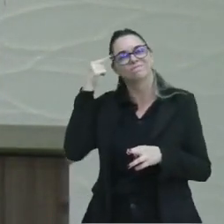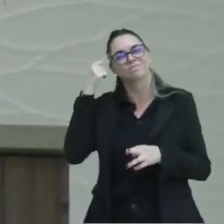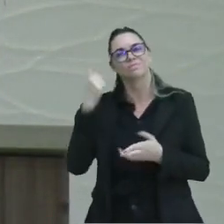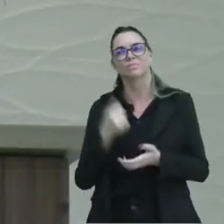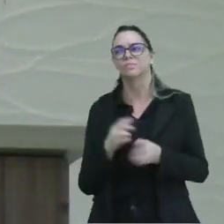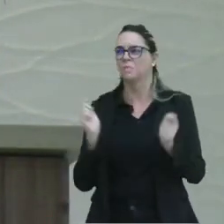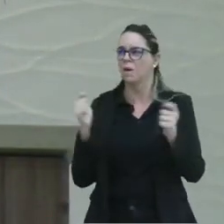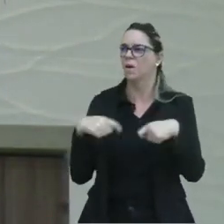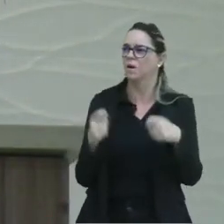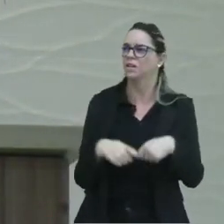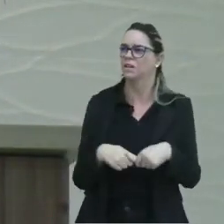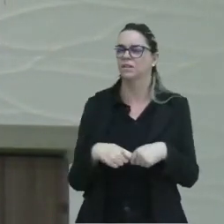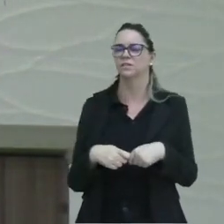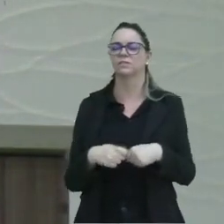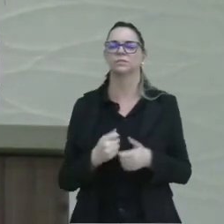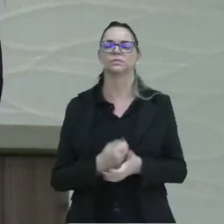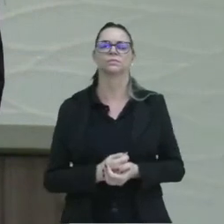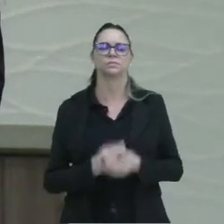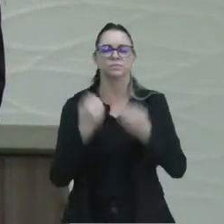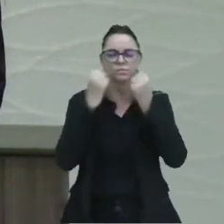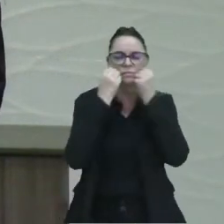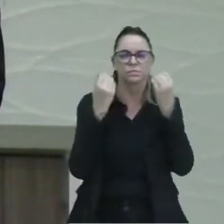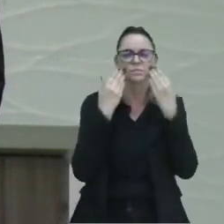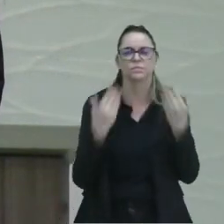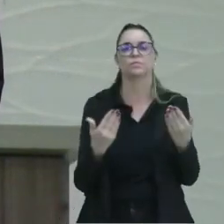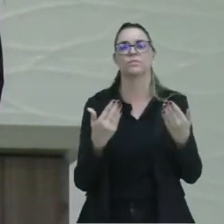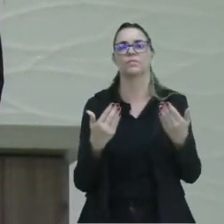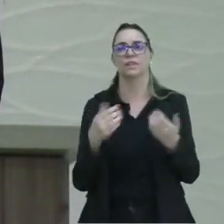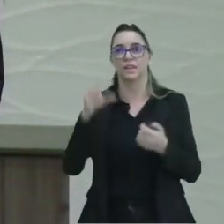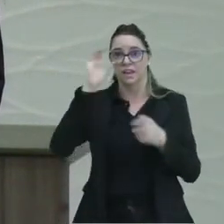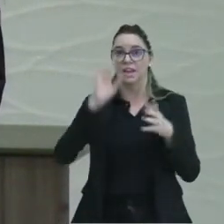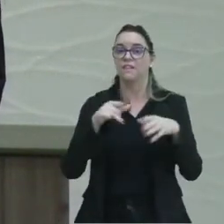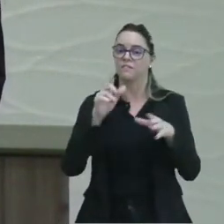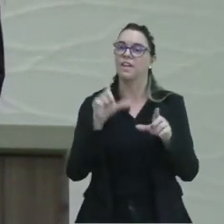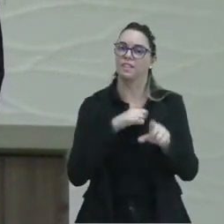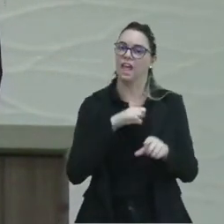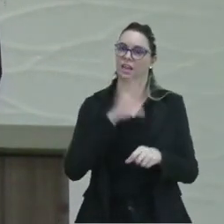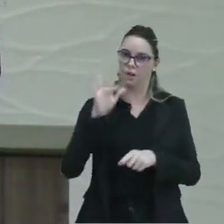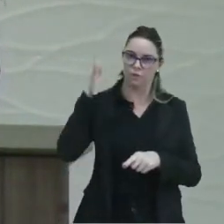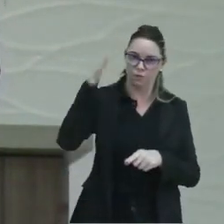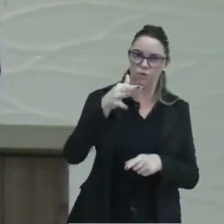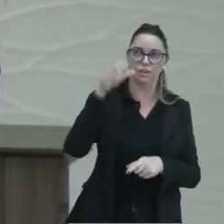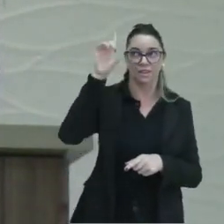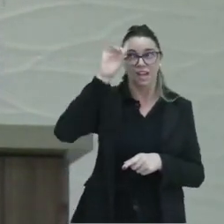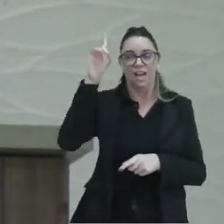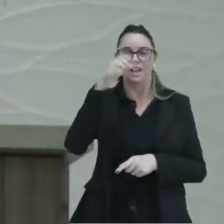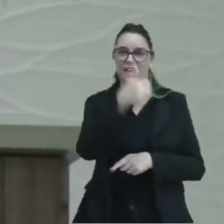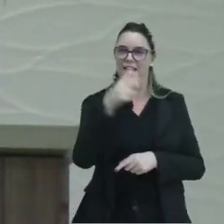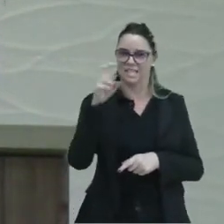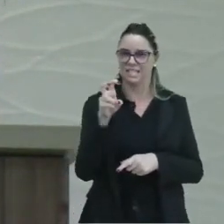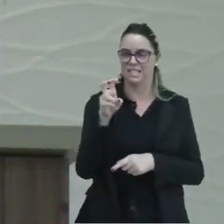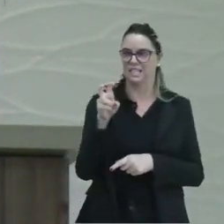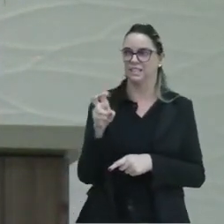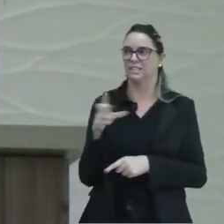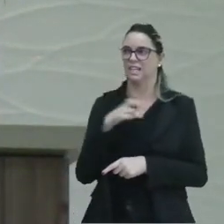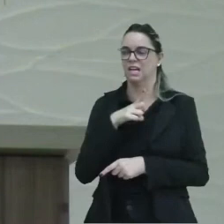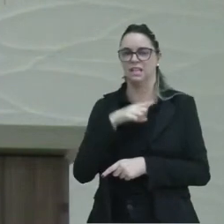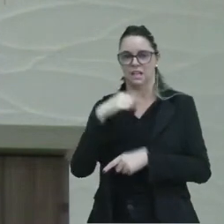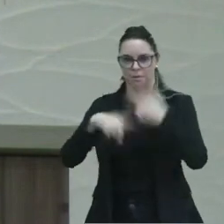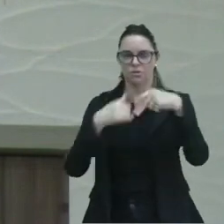demais a audiência pública nessa casa. Vamos fazer uma dia 15 agora. Depois eu vou dizer do que foi pedido do vereador Júnior. Nada